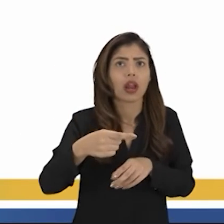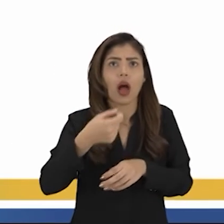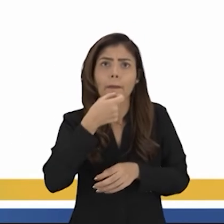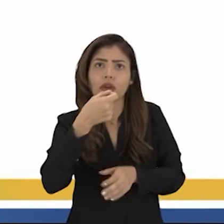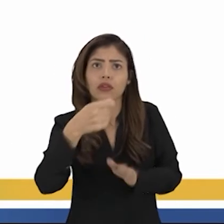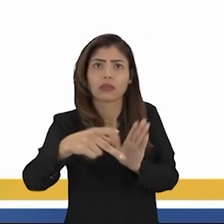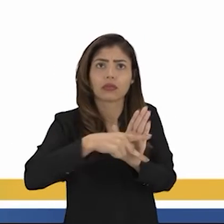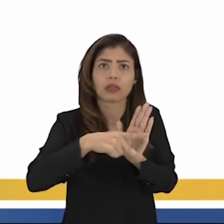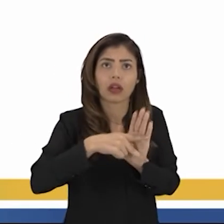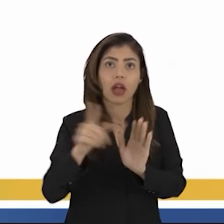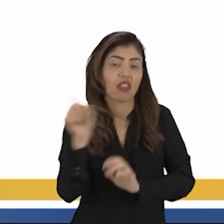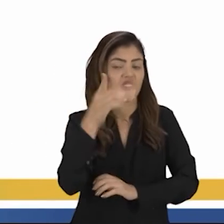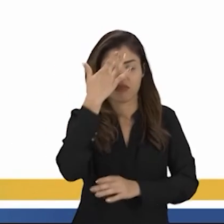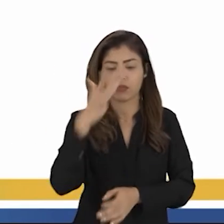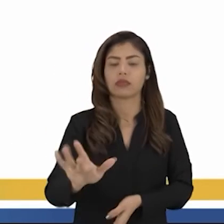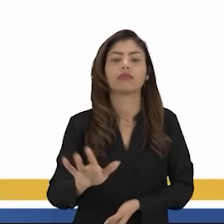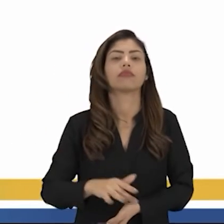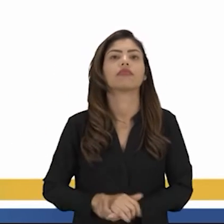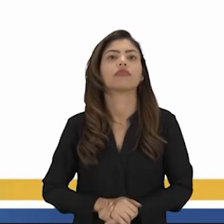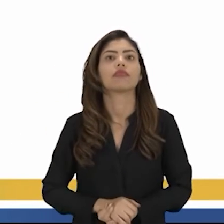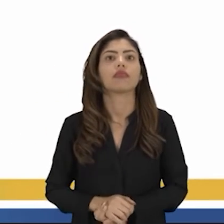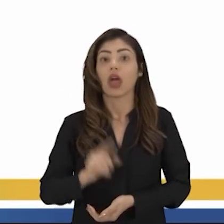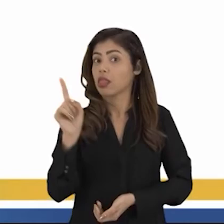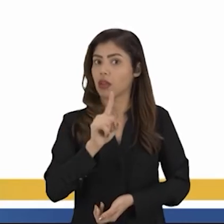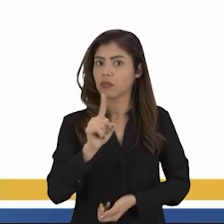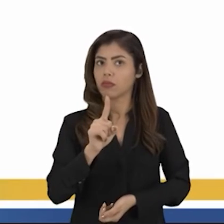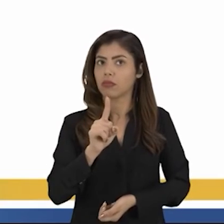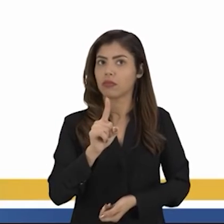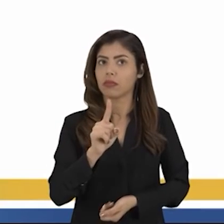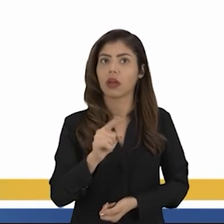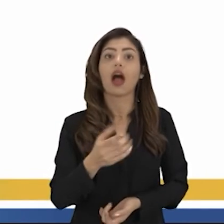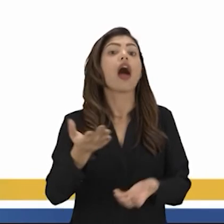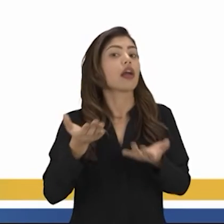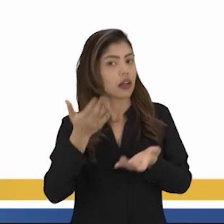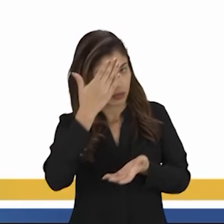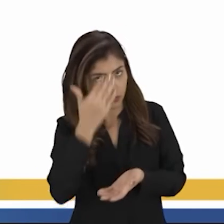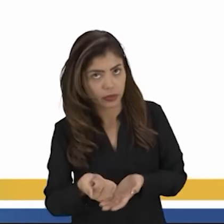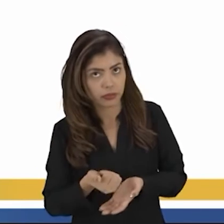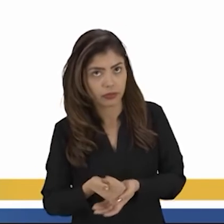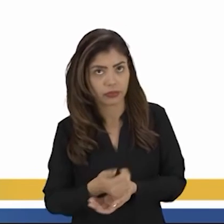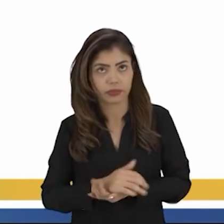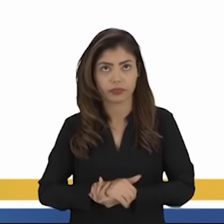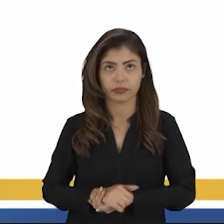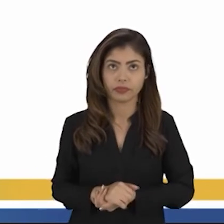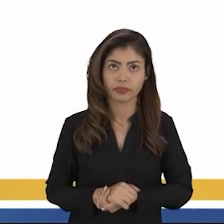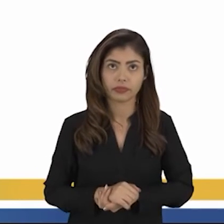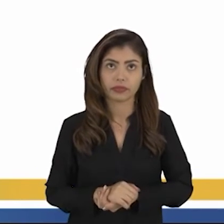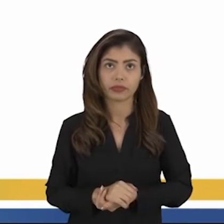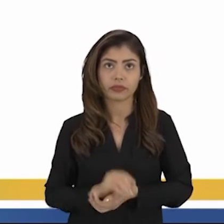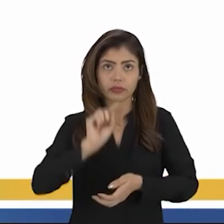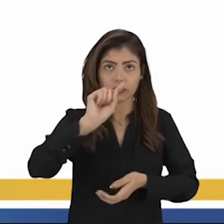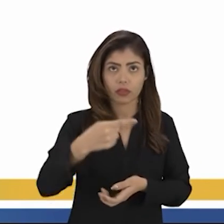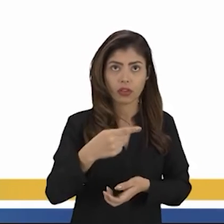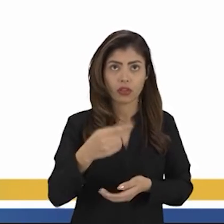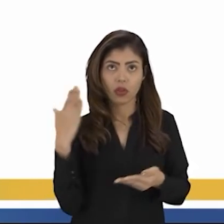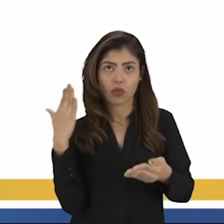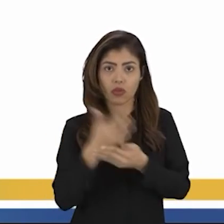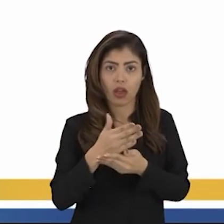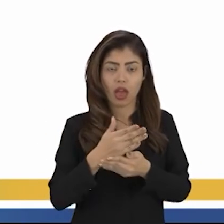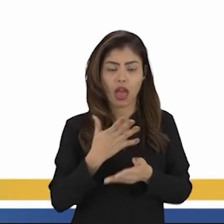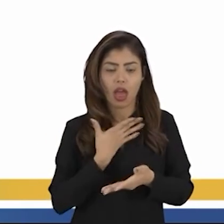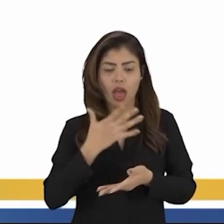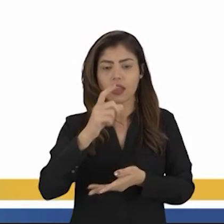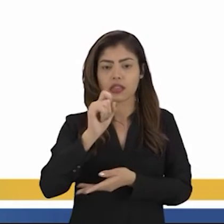opinião. Não queremos saber. Não. Queremos saber. A vírgula pode condenar